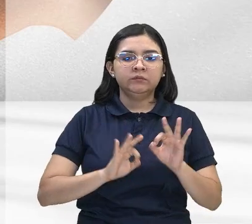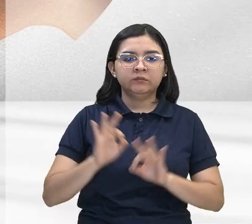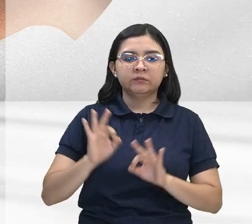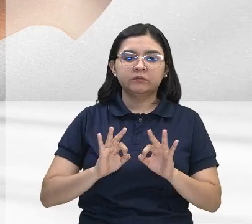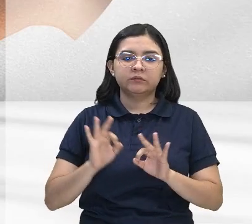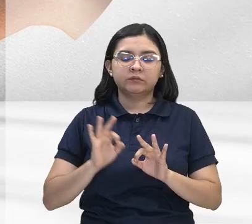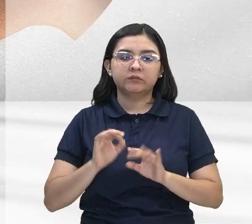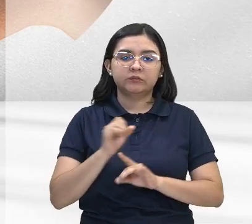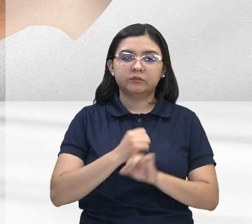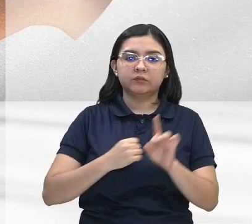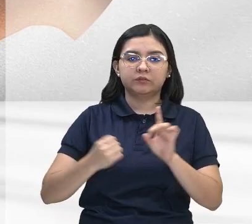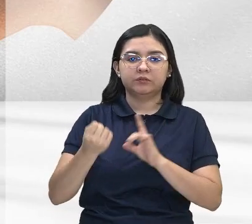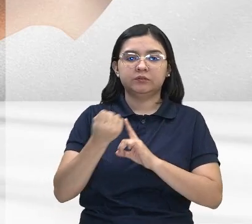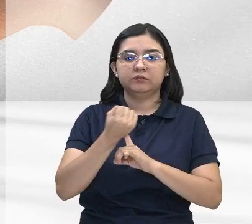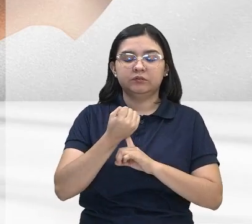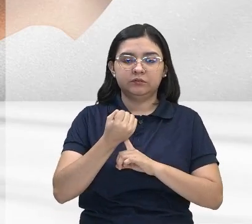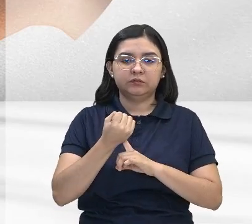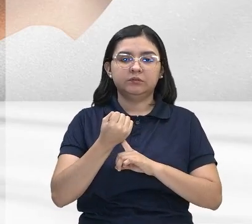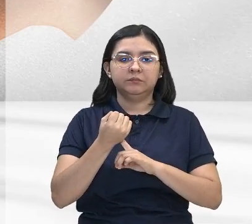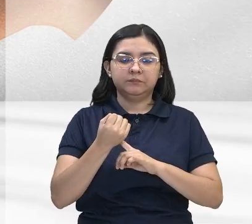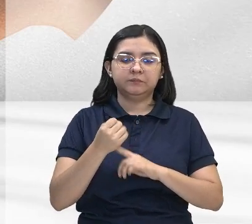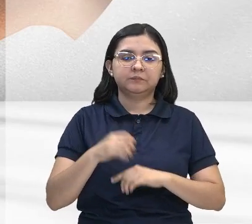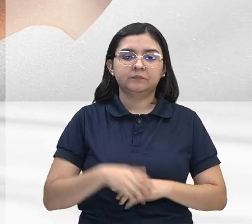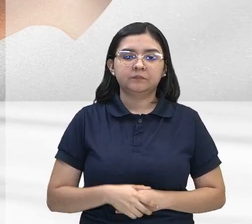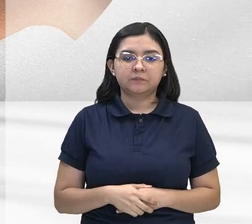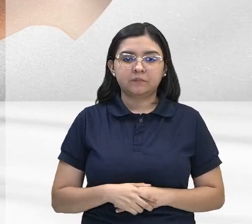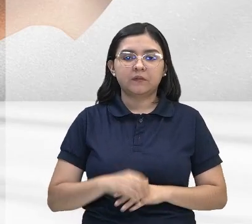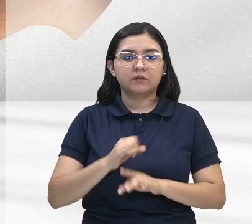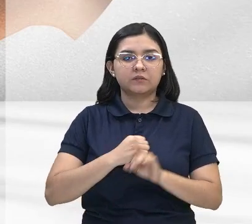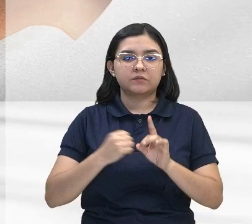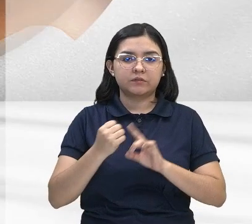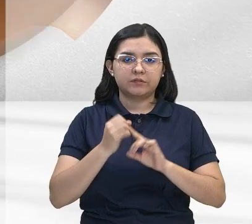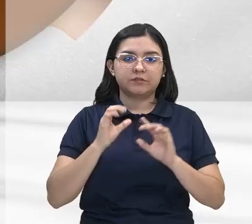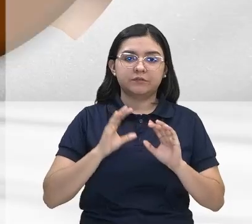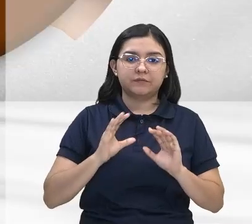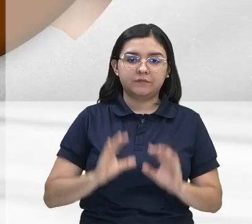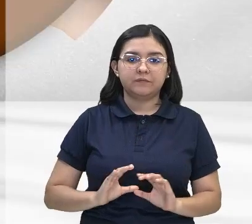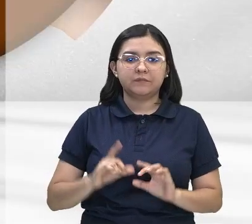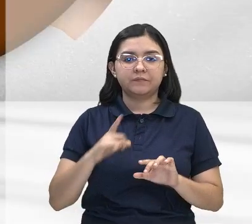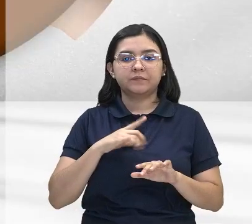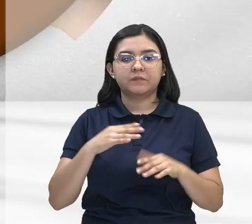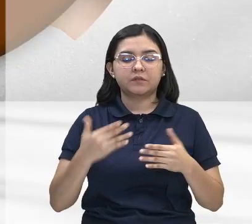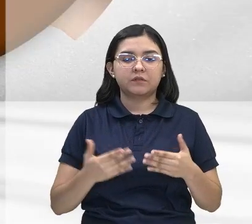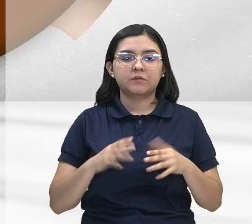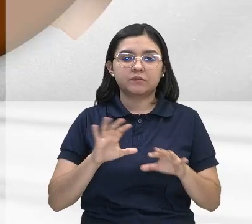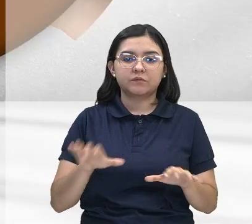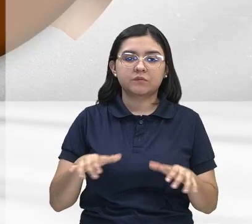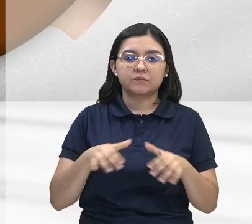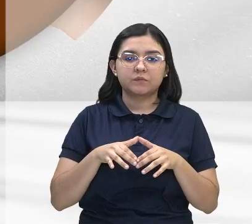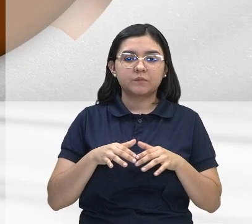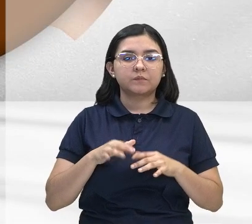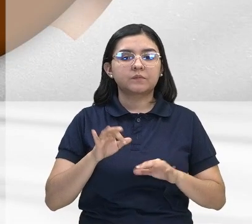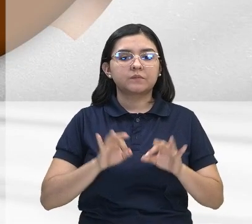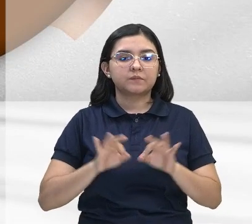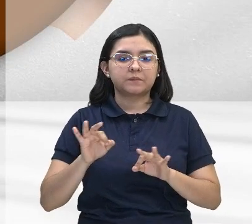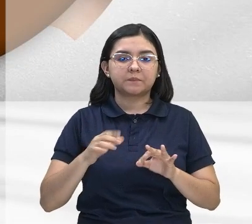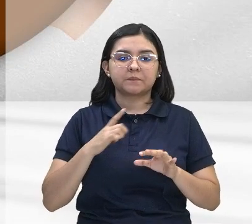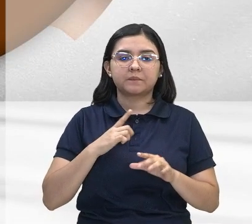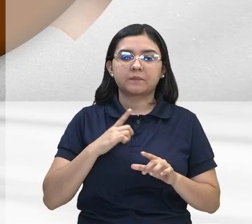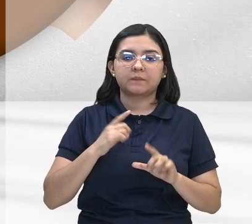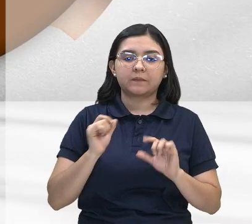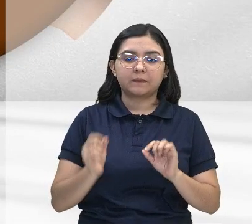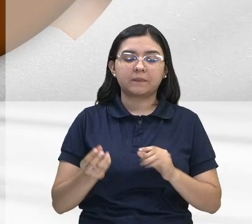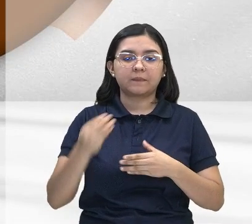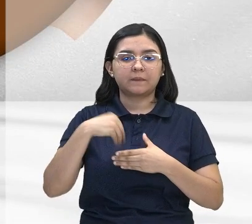organizações sociais da sociedade civil. Sim, este conjunto de organizações está dentro do